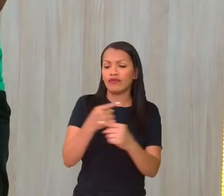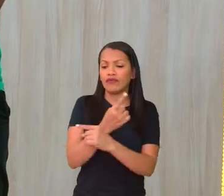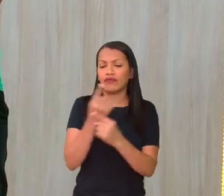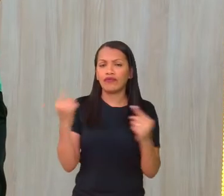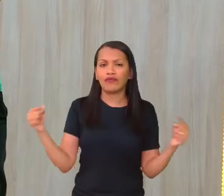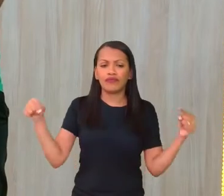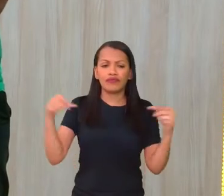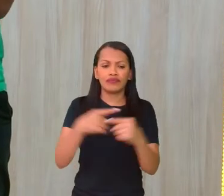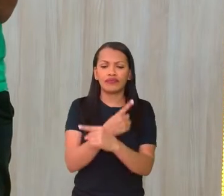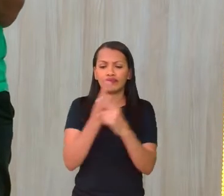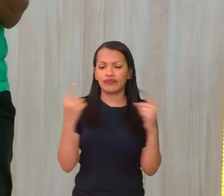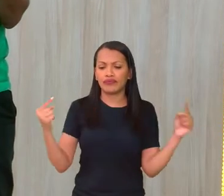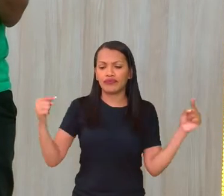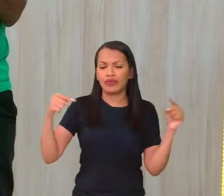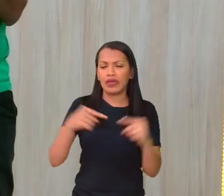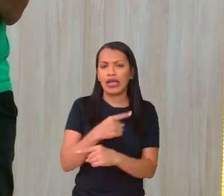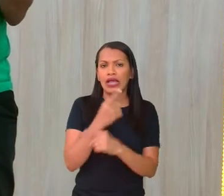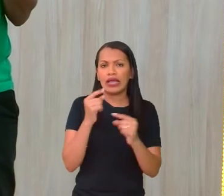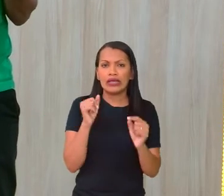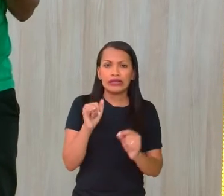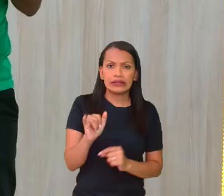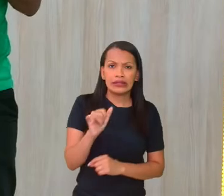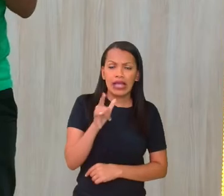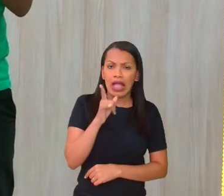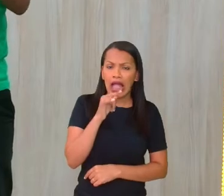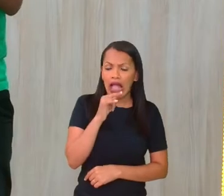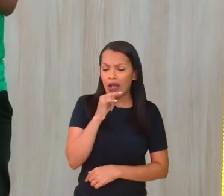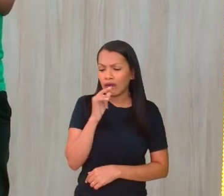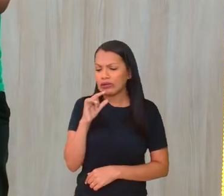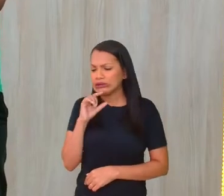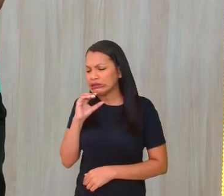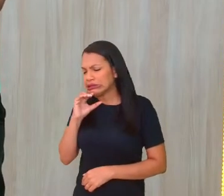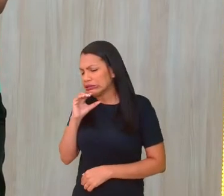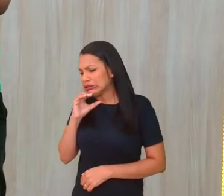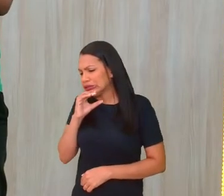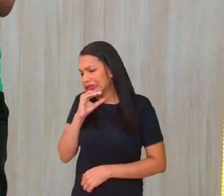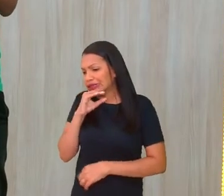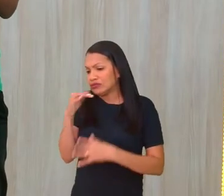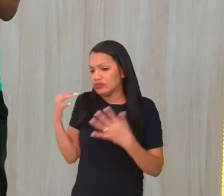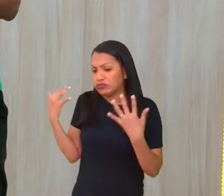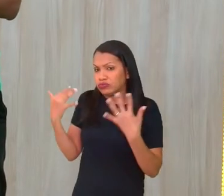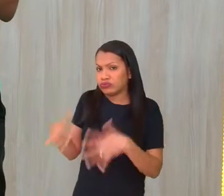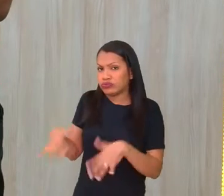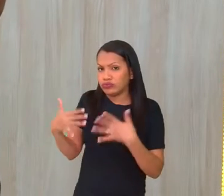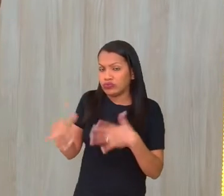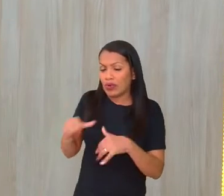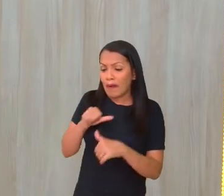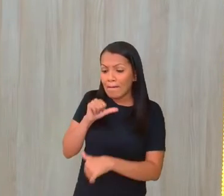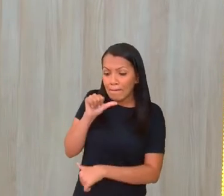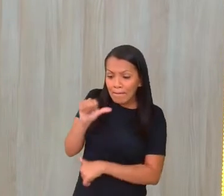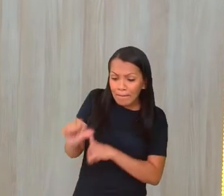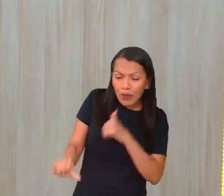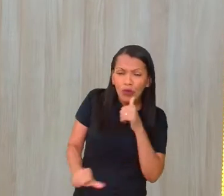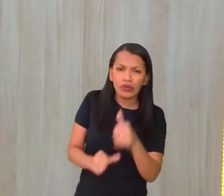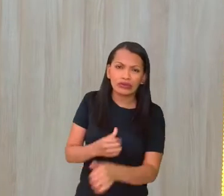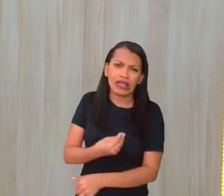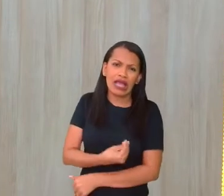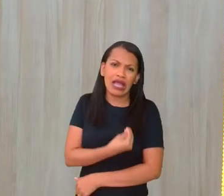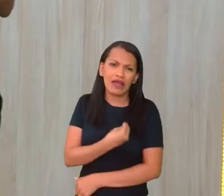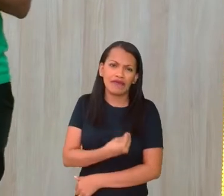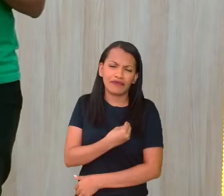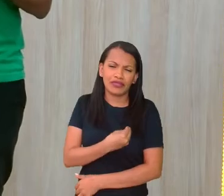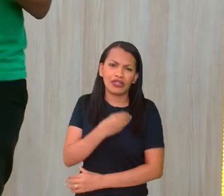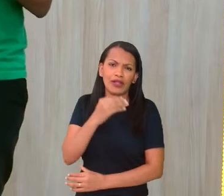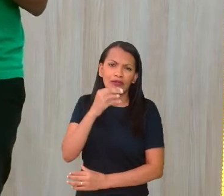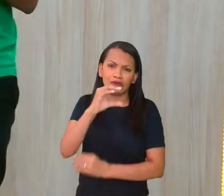a água que fica mais com a temperatura mais alta, né? A temperatura média mais alta, muda o regime, os ciclos,